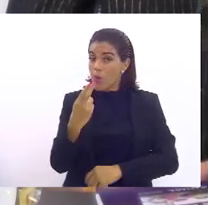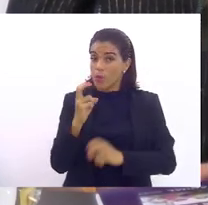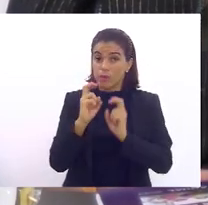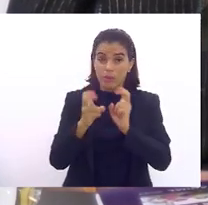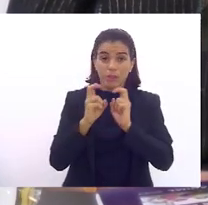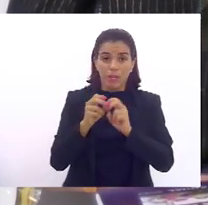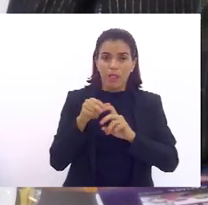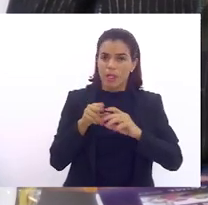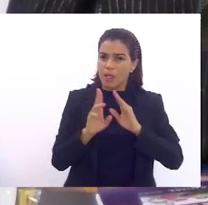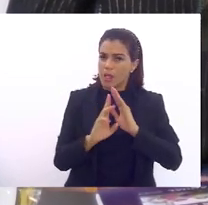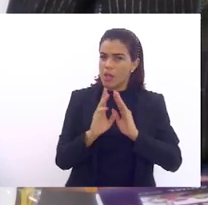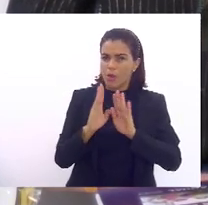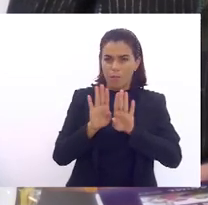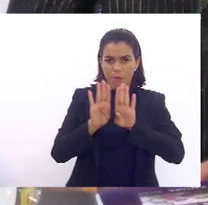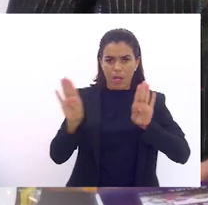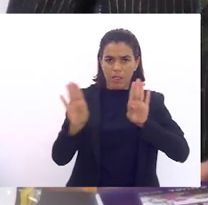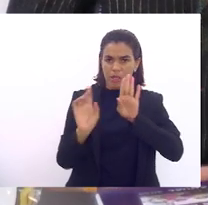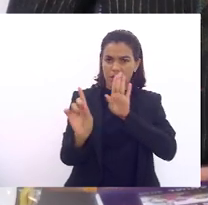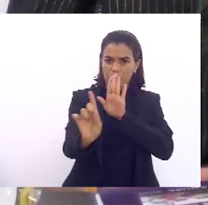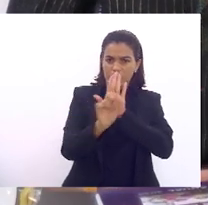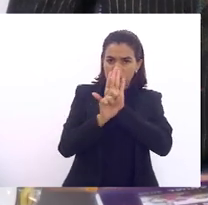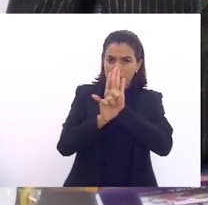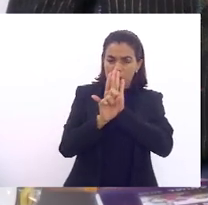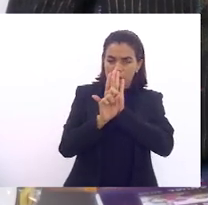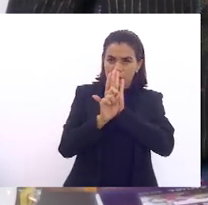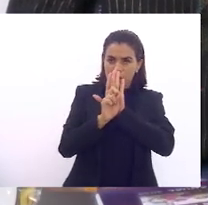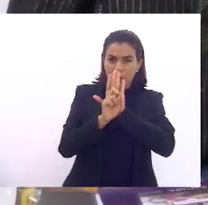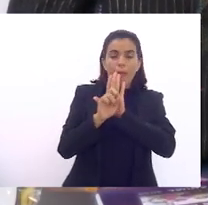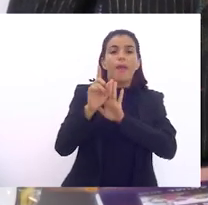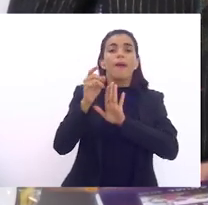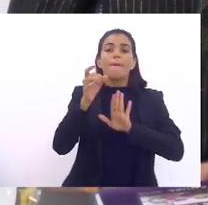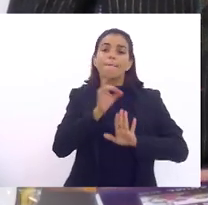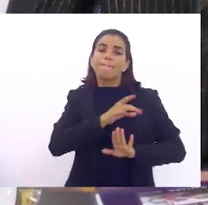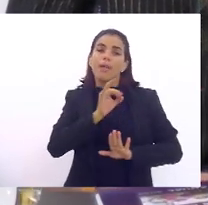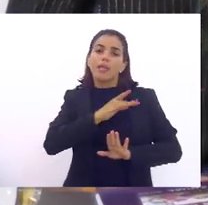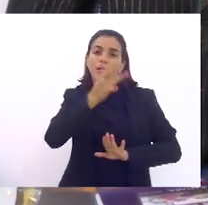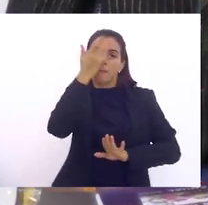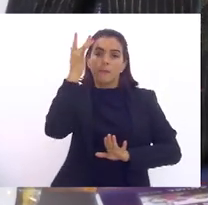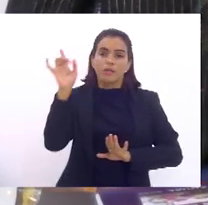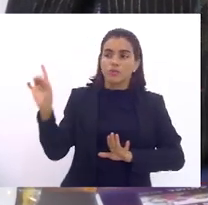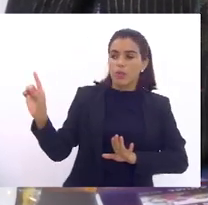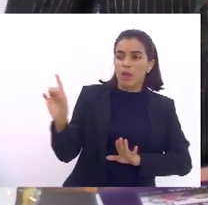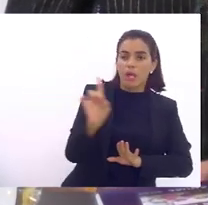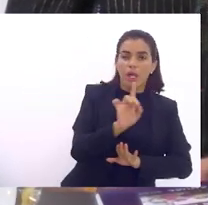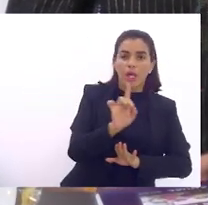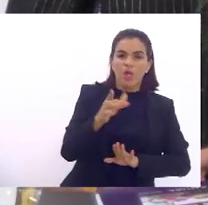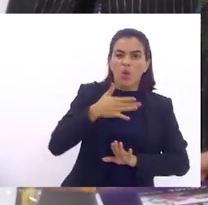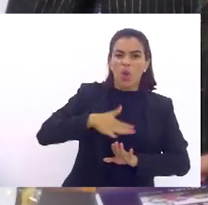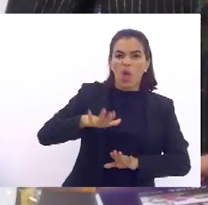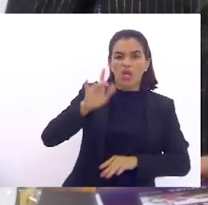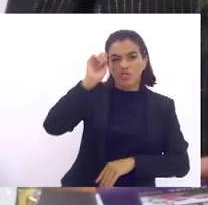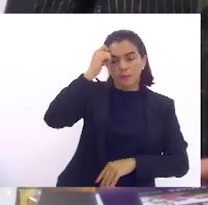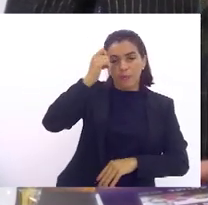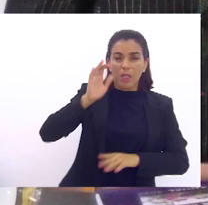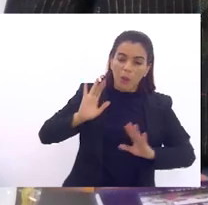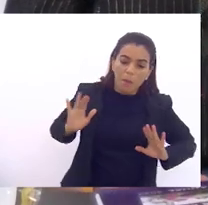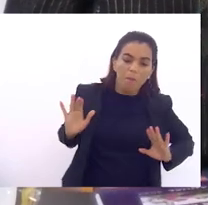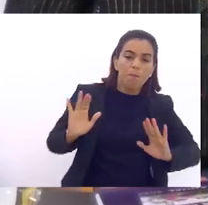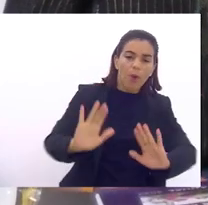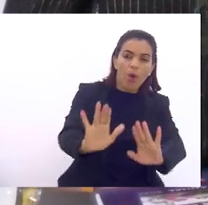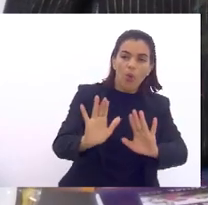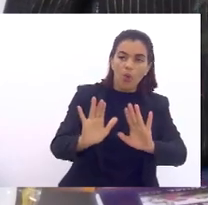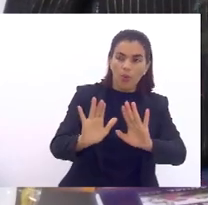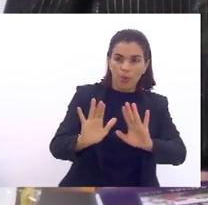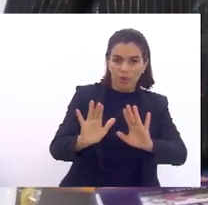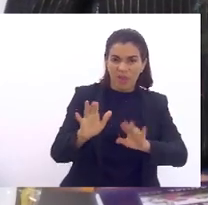medo de alguém chegar e não gostar né de preto e me empurrar Ah isso é um